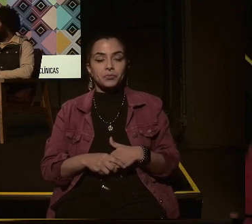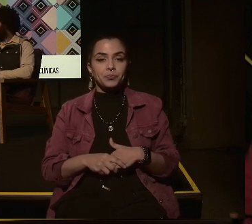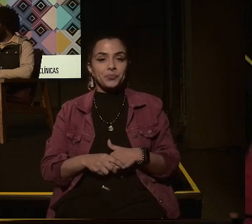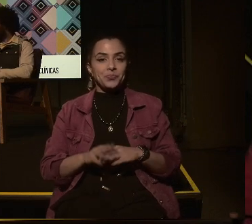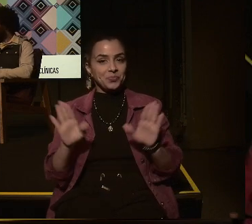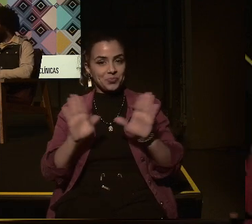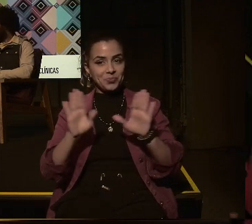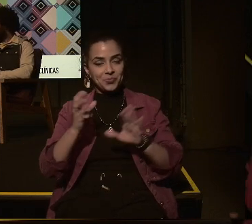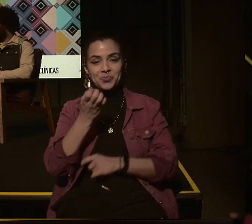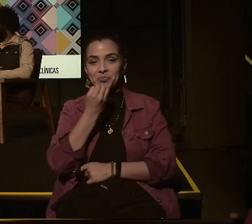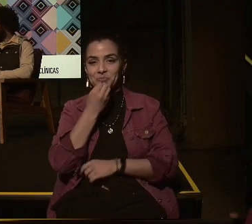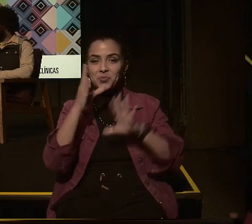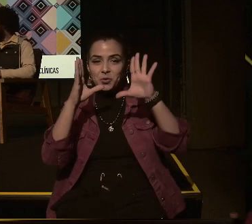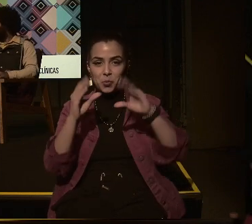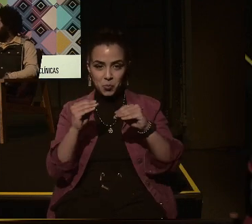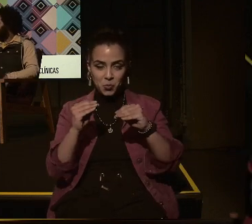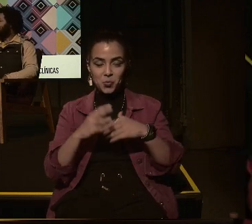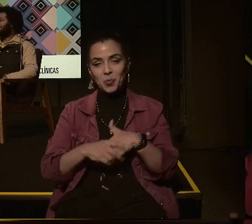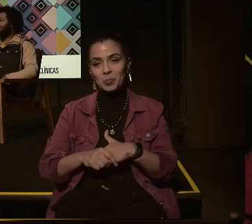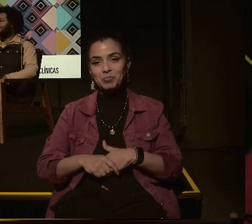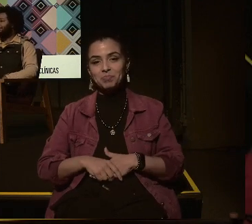Boa noite.